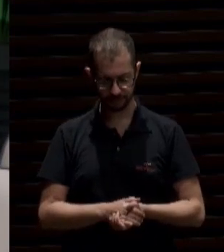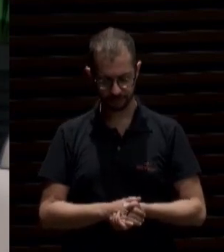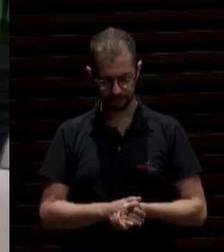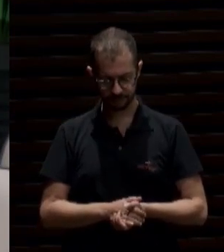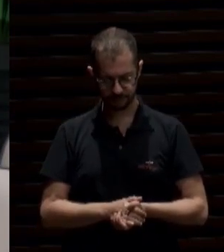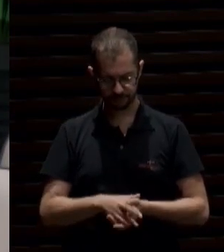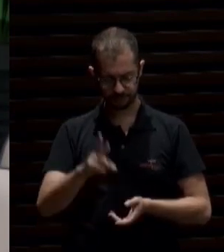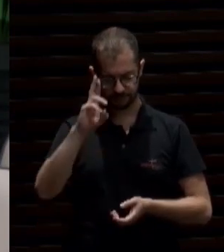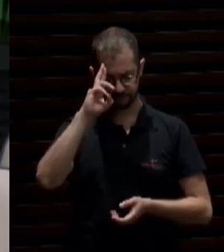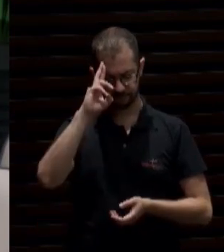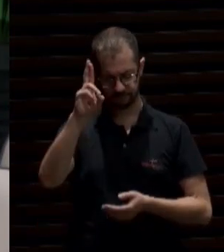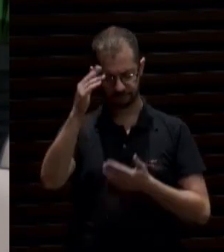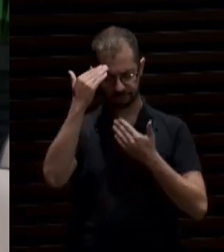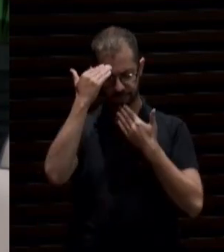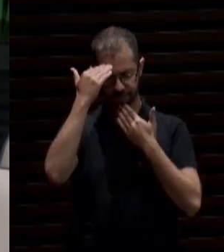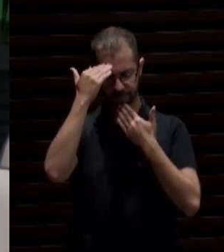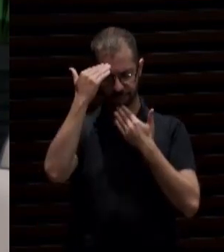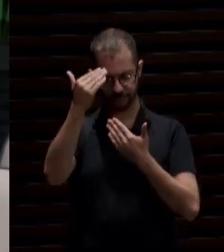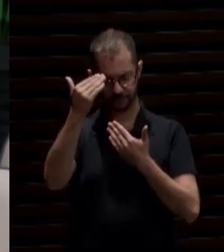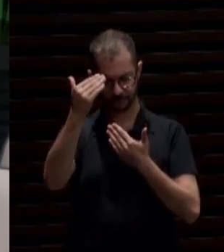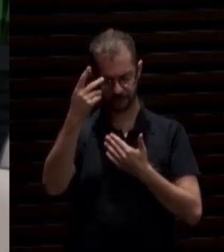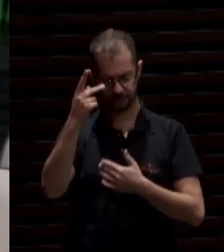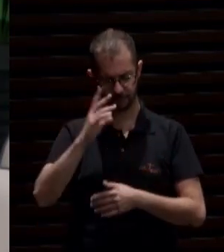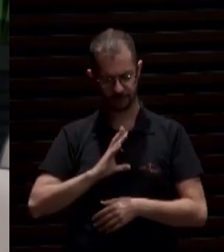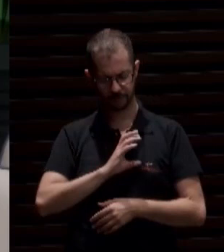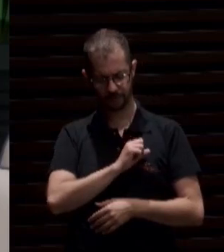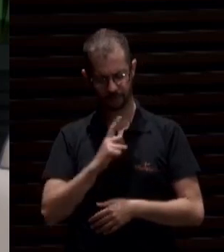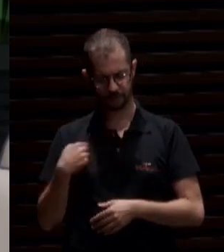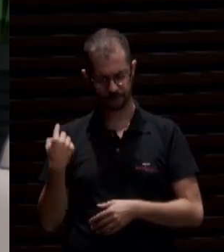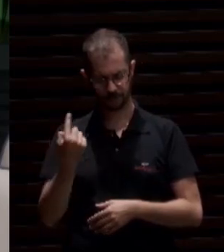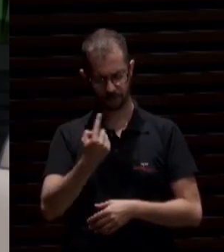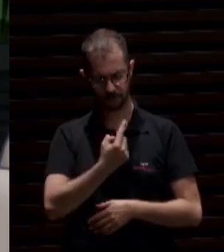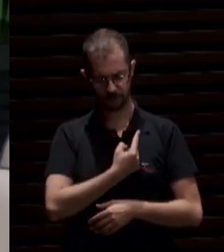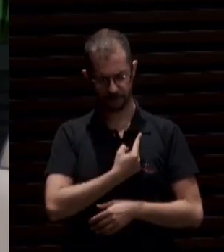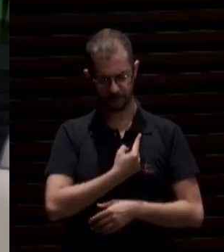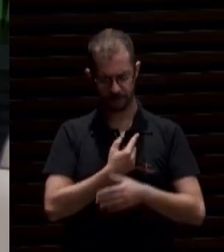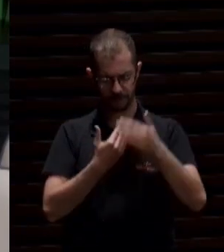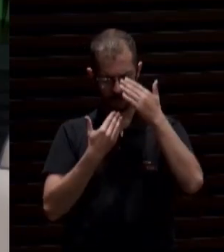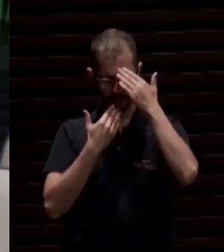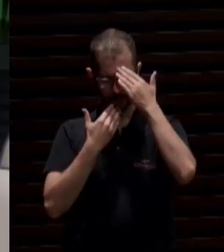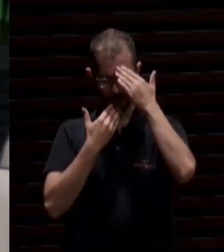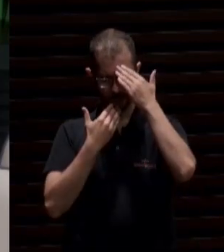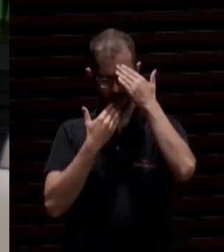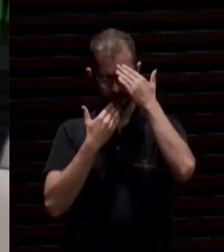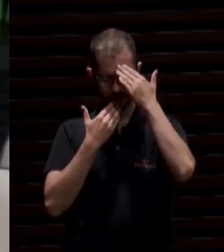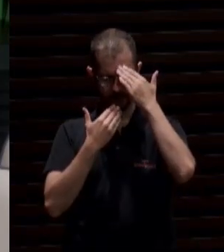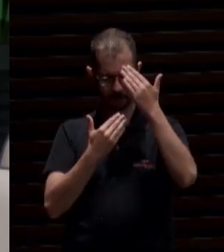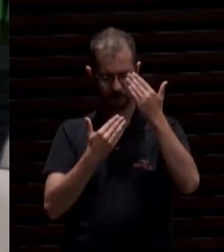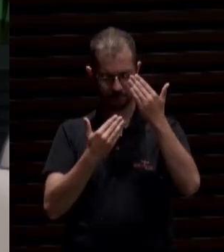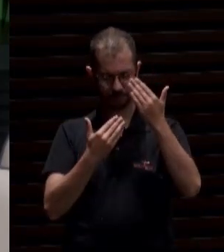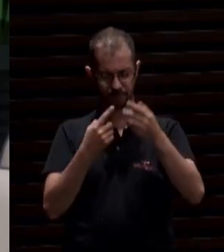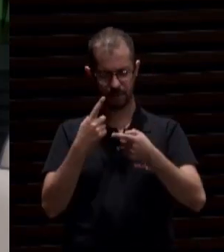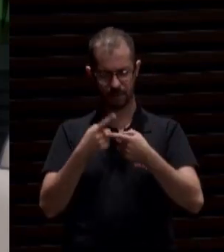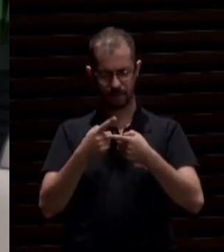Senhor, muito obrigado pelo seu amor para conosco. Obrigado, porque muitas são as vezes, Pai,